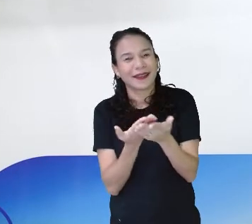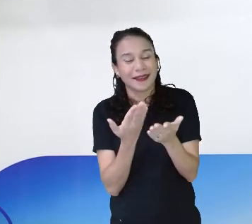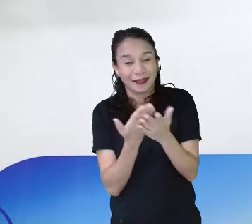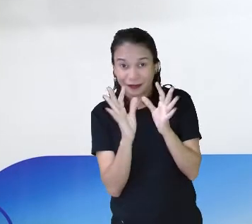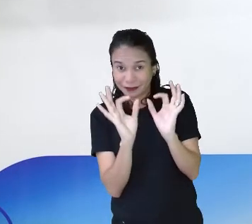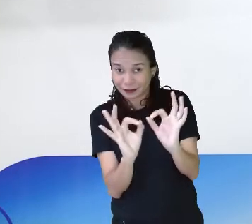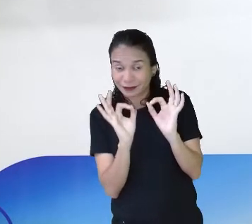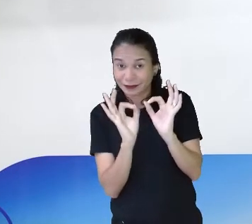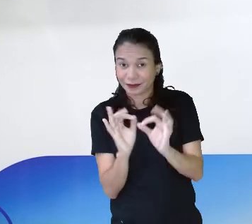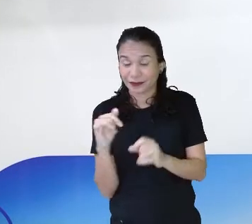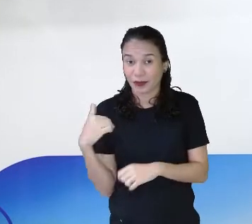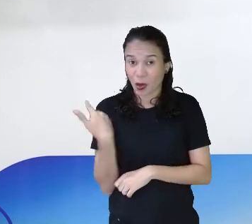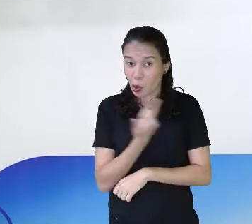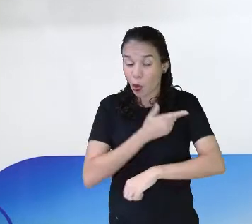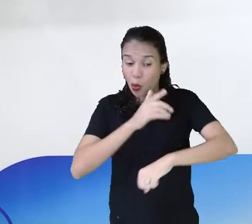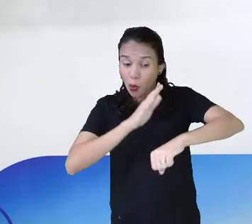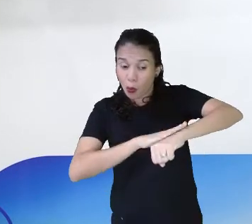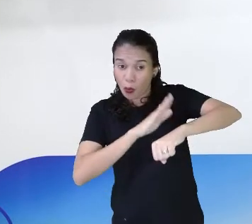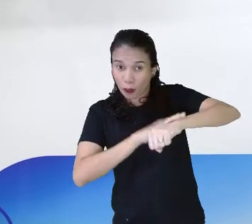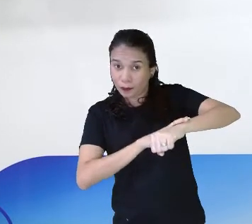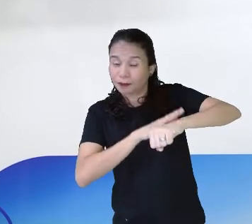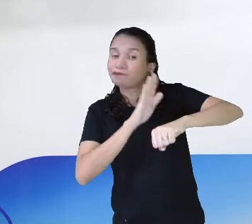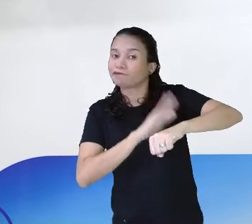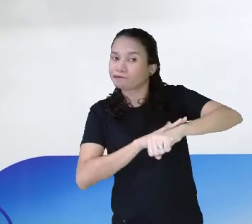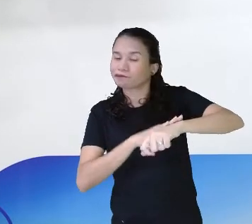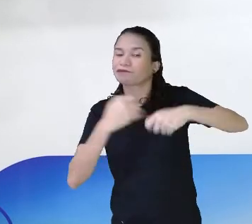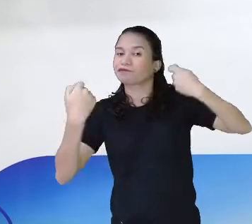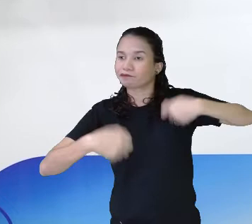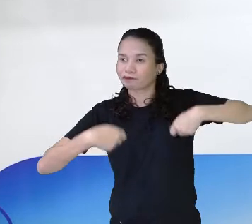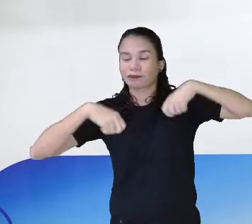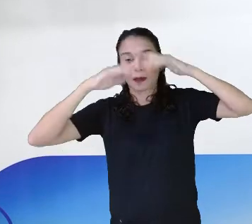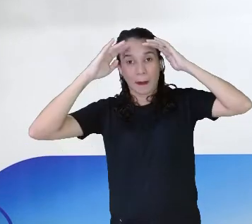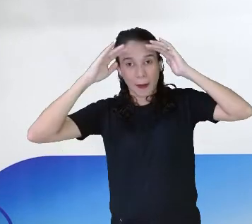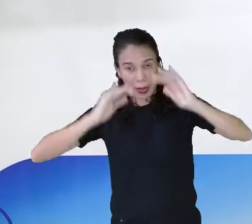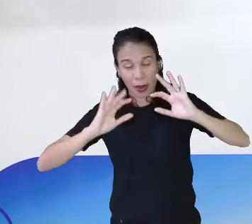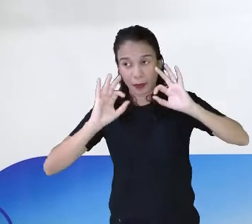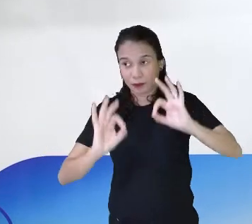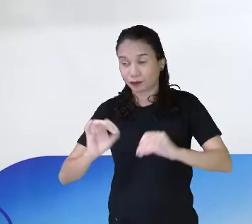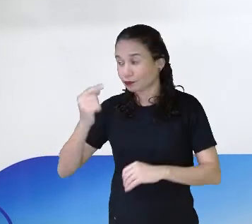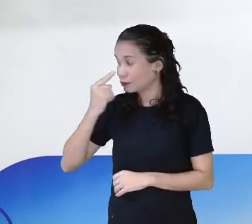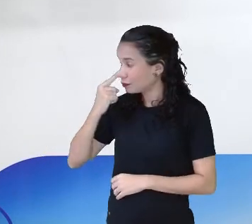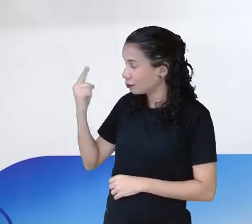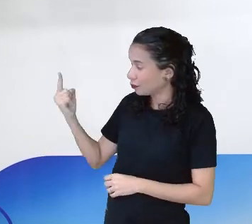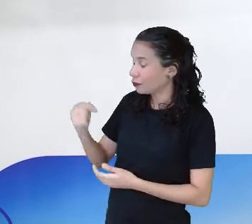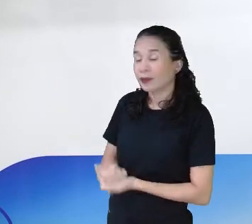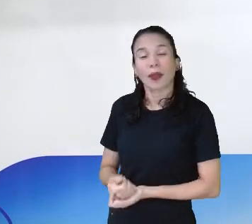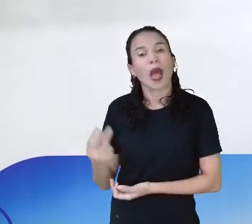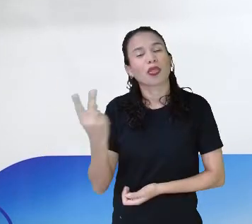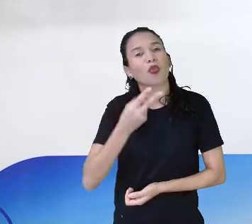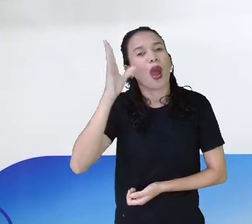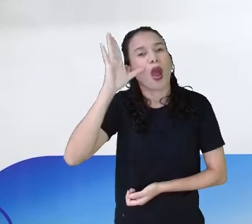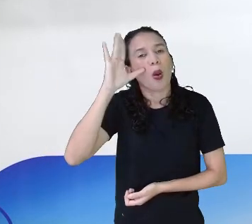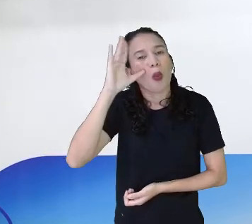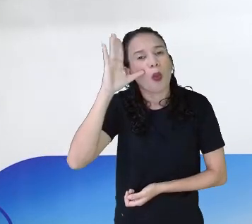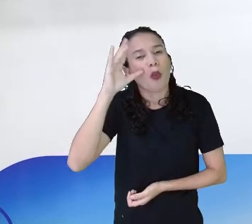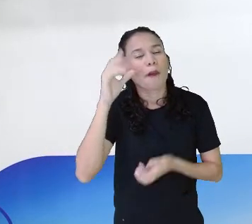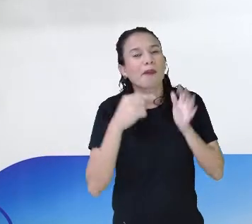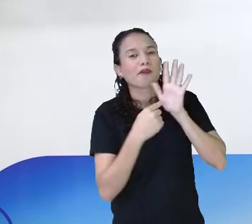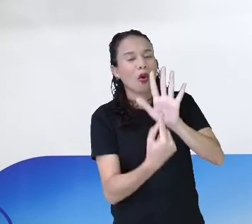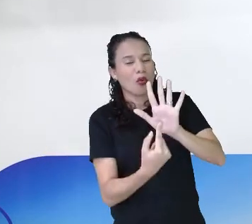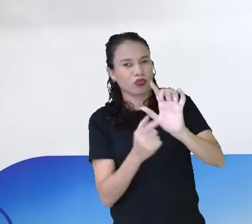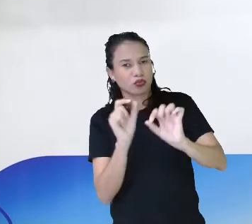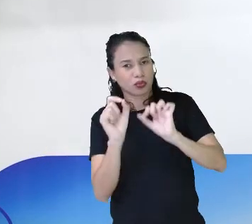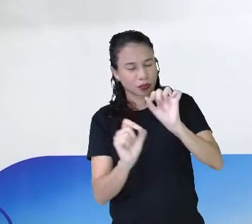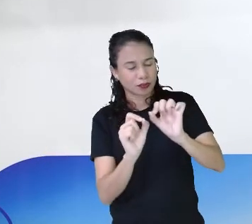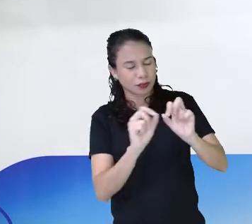a gente aqui tem aquele tempo e a gente precisa respeitá-lo. Essas duas curiosidades que eu trouxe para vocês,